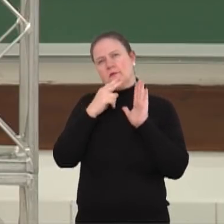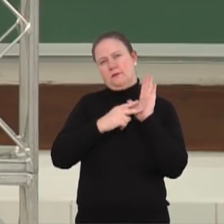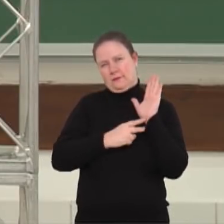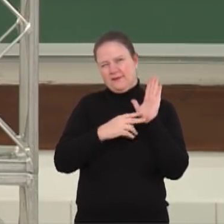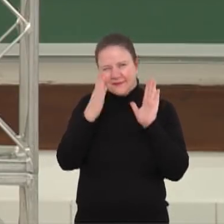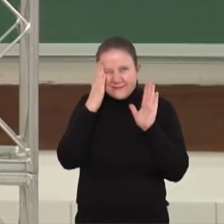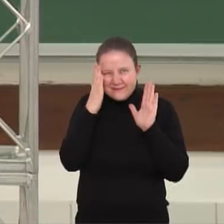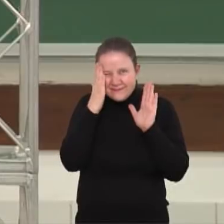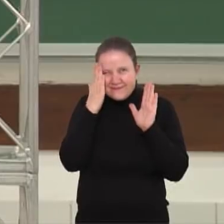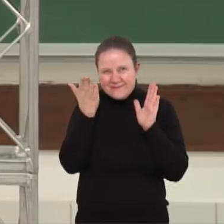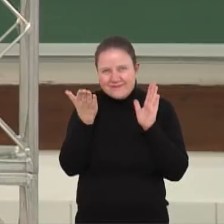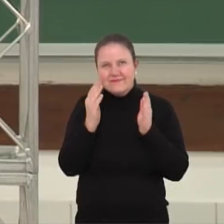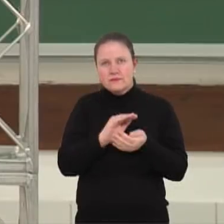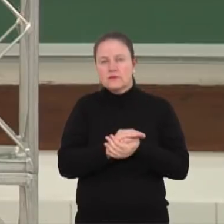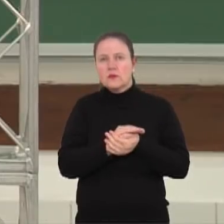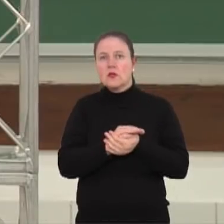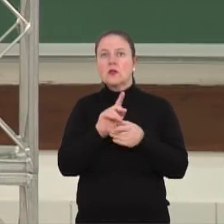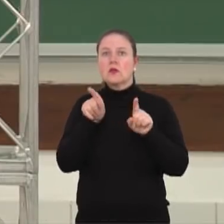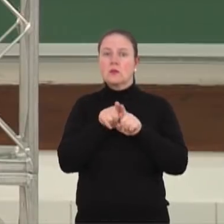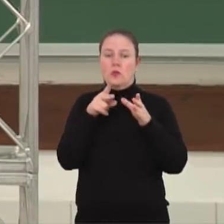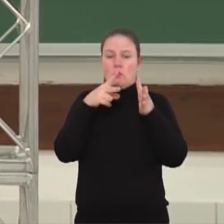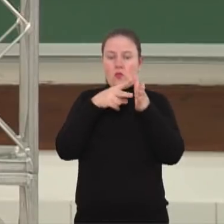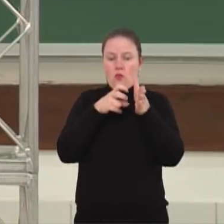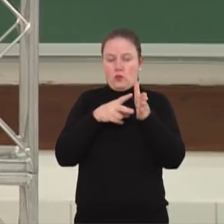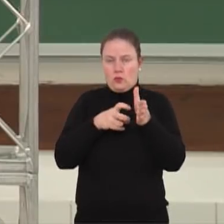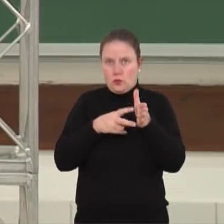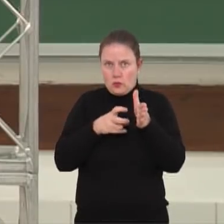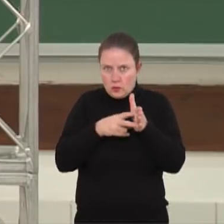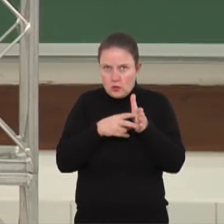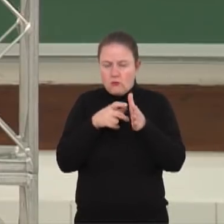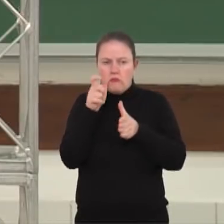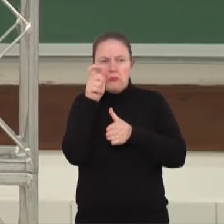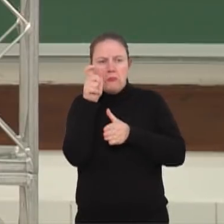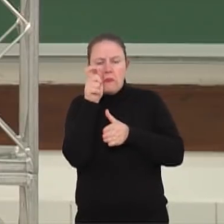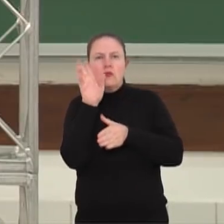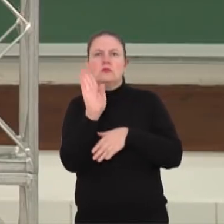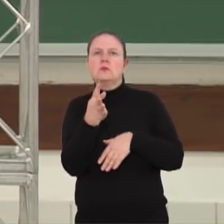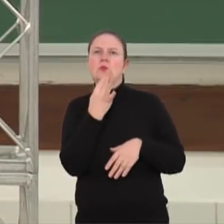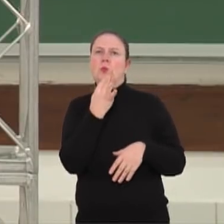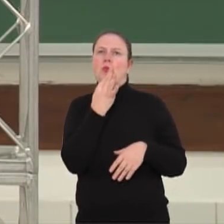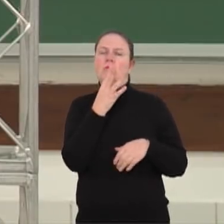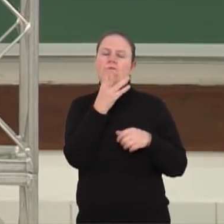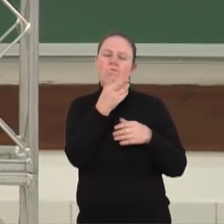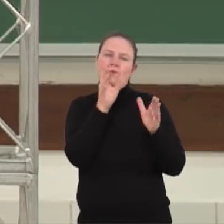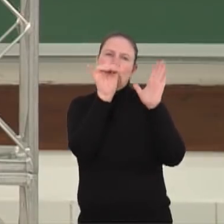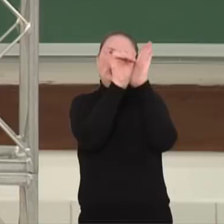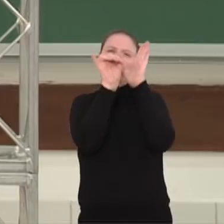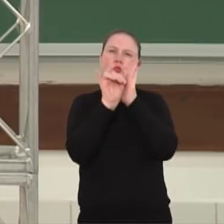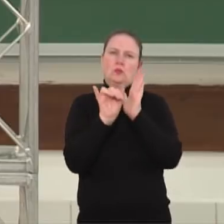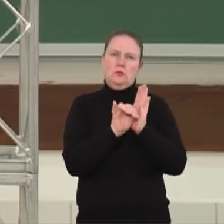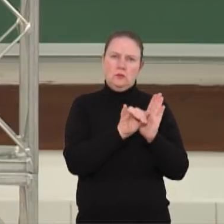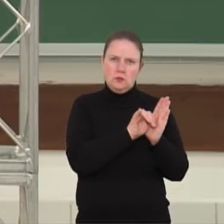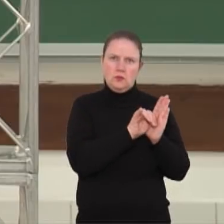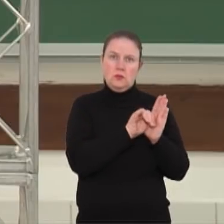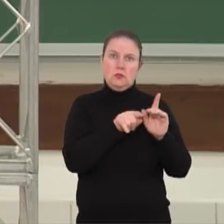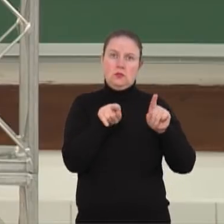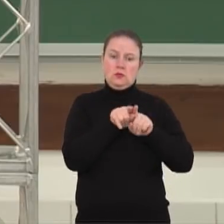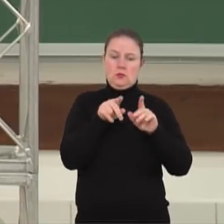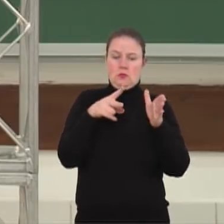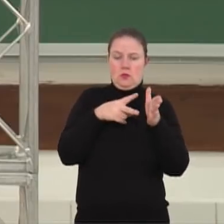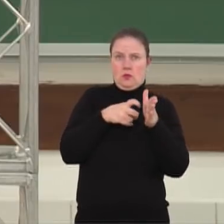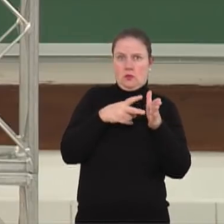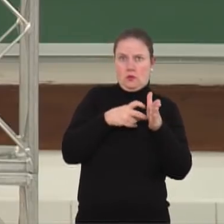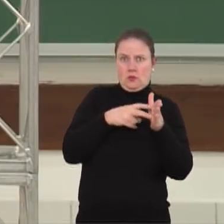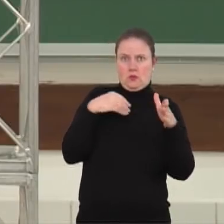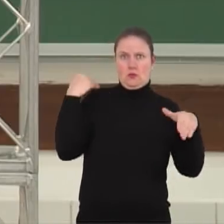estão achando? Sempre procurando as palavrinhas, olhando o que vocês já conhecem, fica muito mais fácil. E vimos alguns vocabulários referentes ao